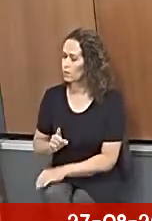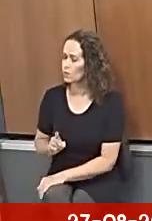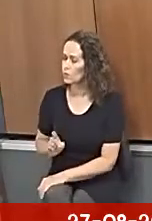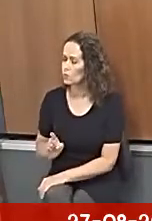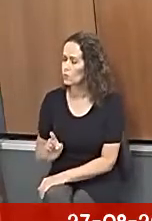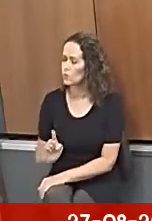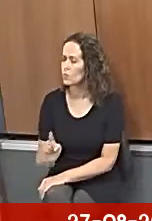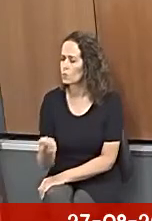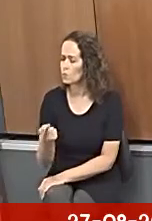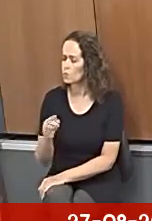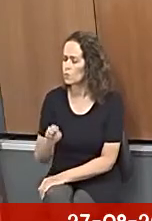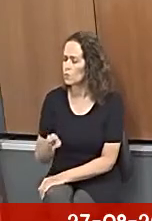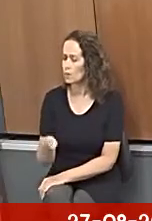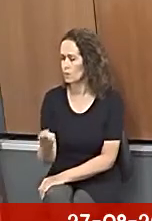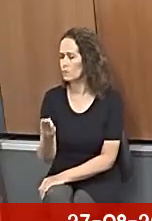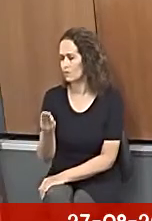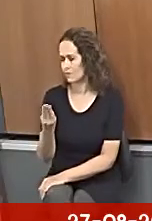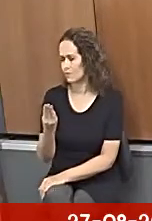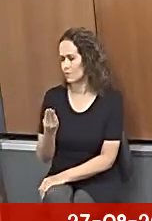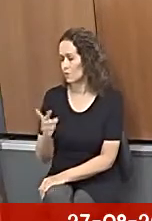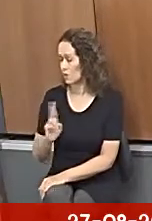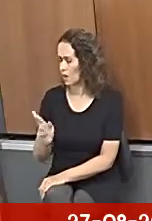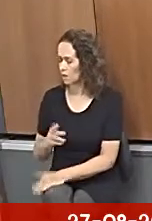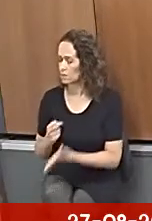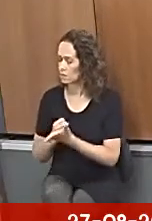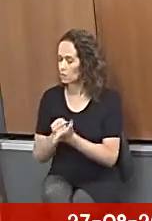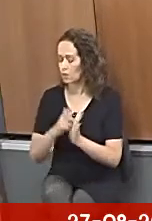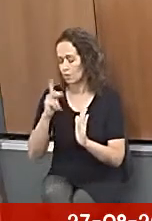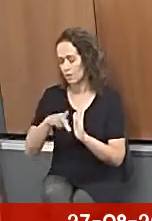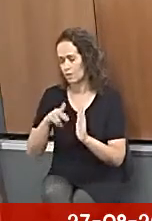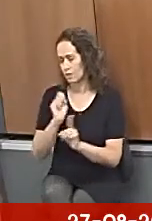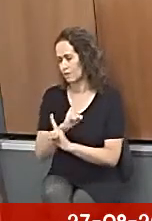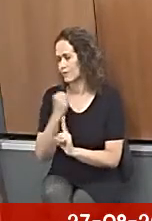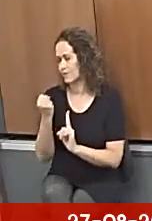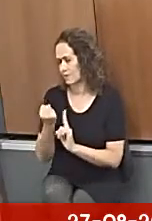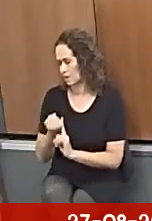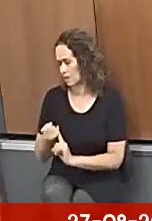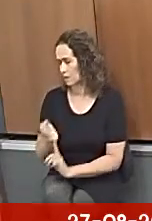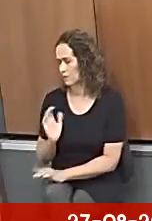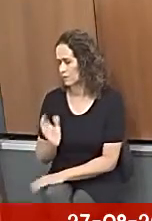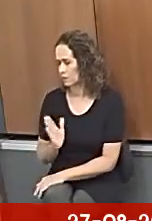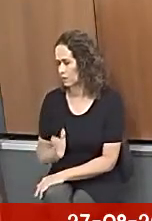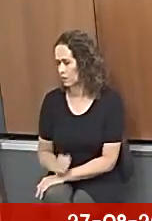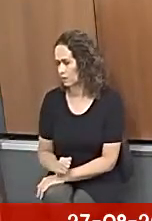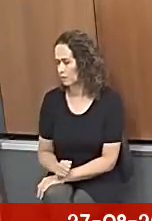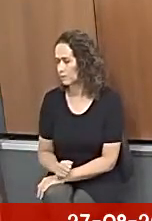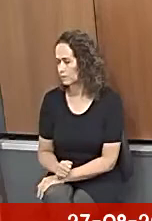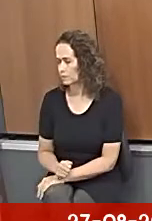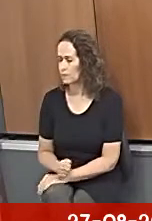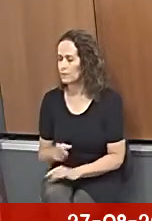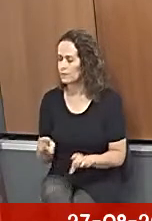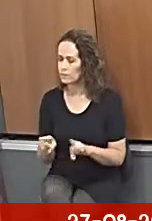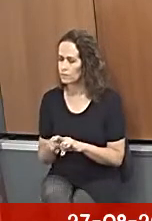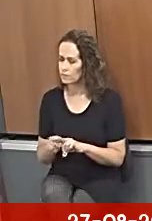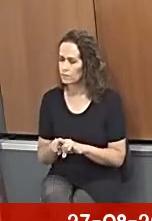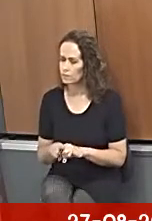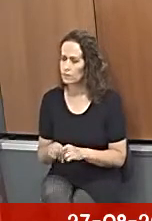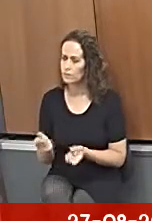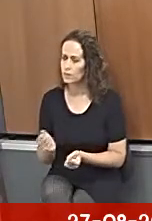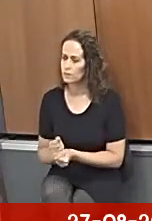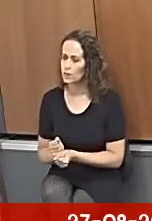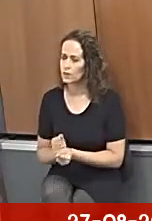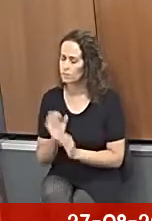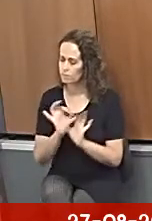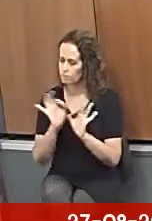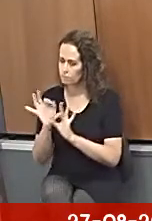para a área social né ô ô ô ô ô programa de de recepção do